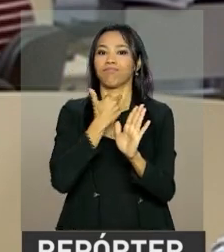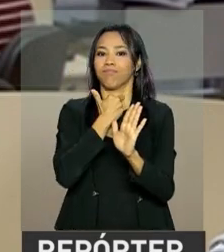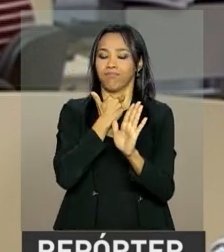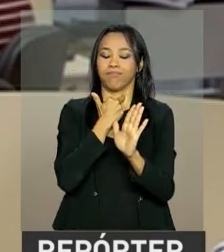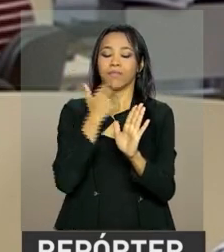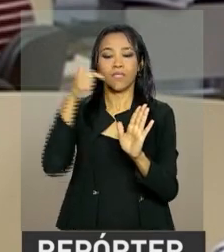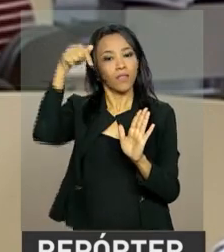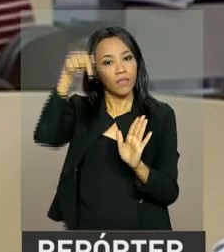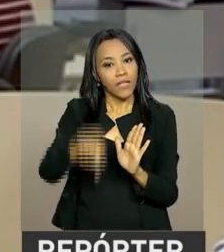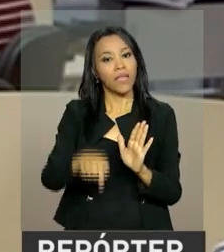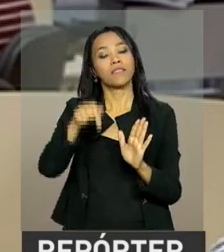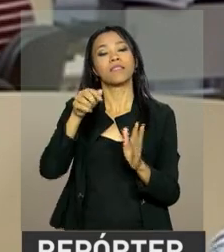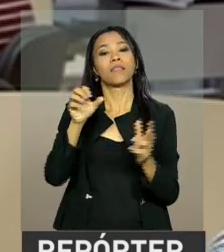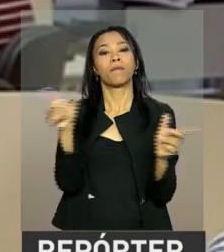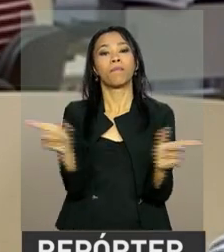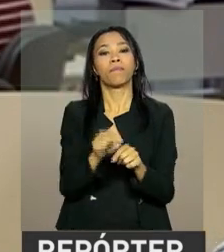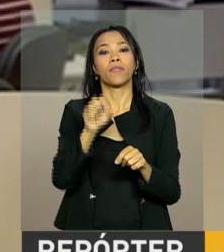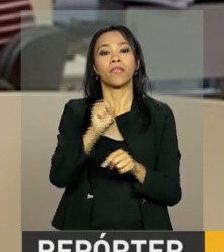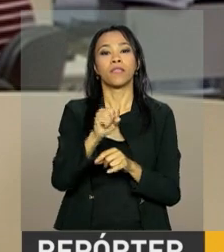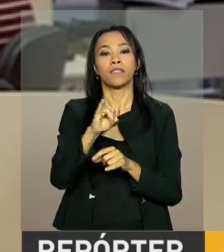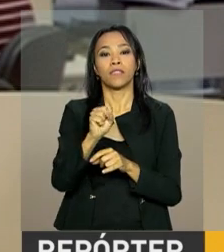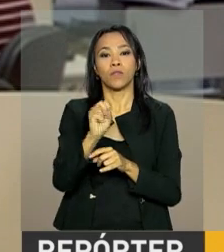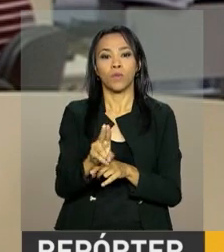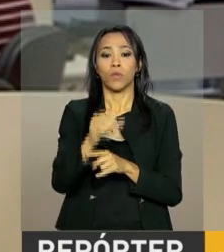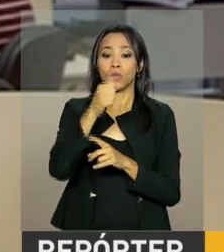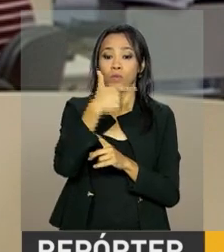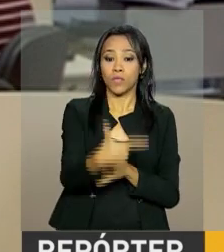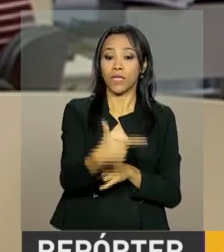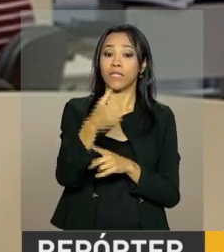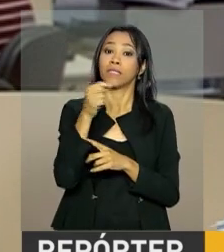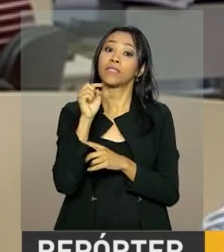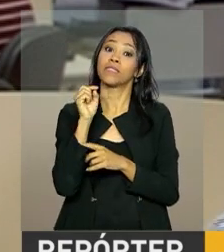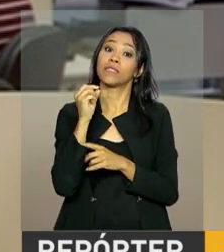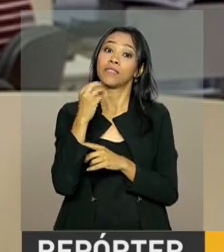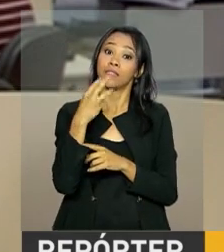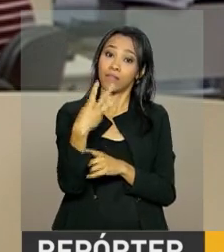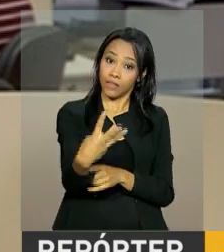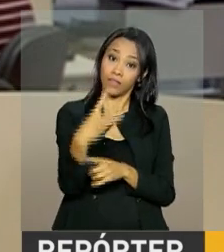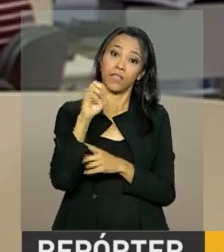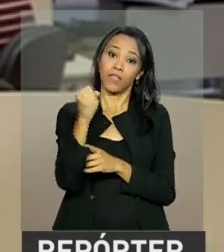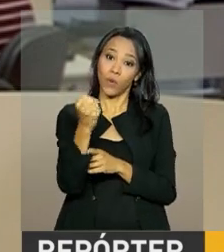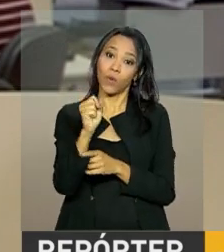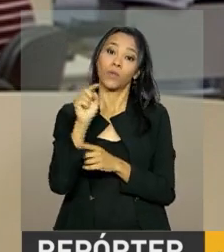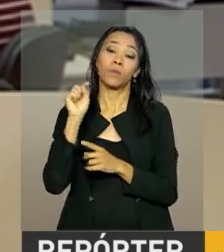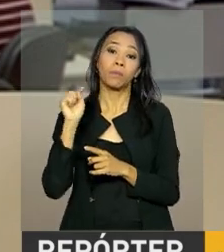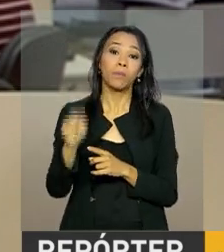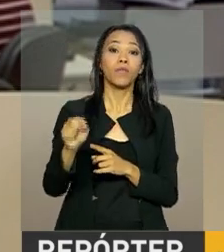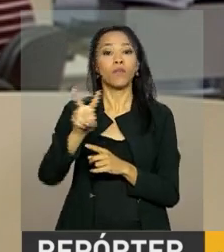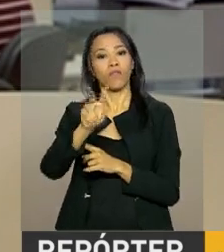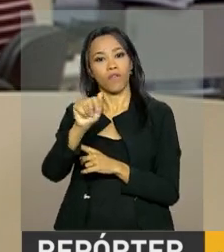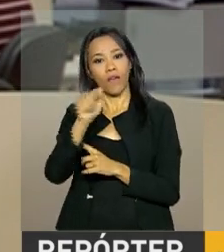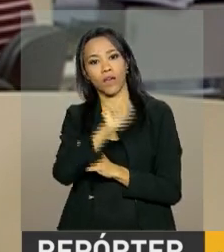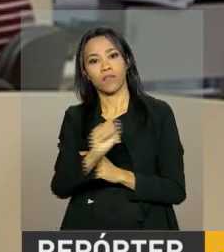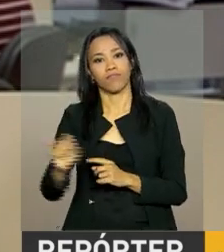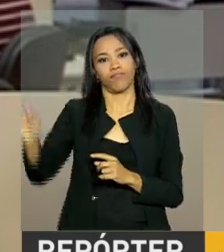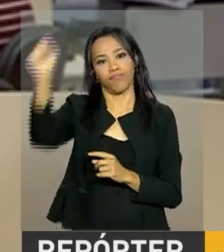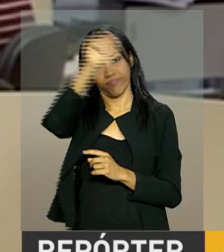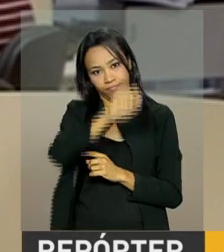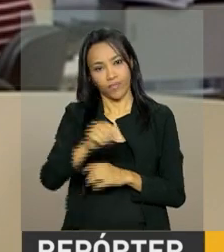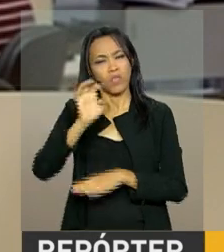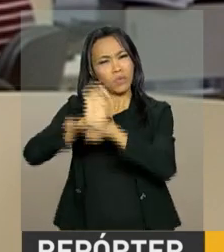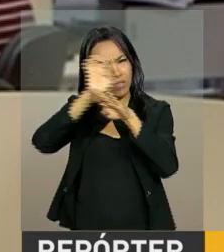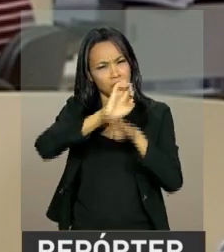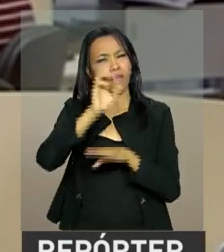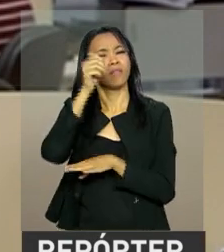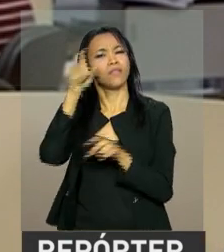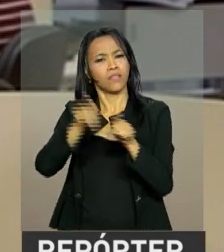cisu estão disponíveis 238.000 vagas em 131 instituições Federais e estaduais